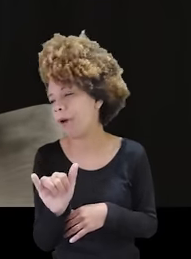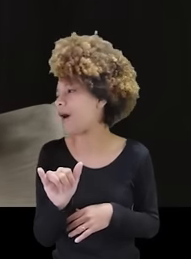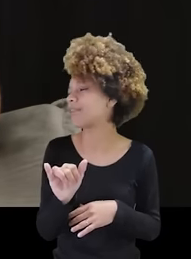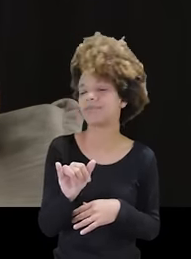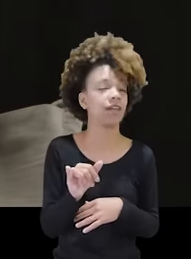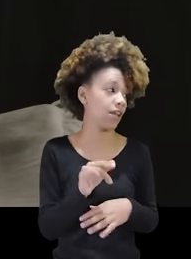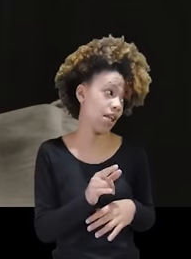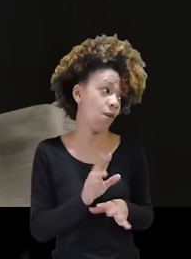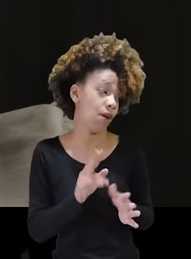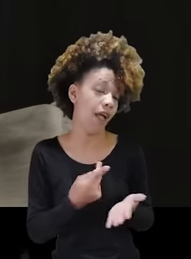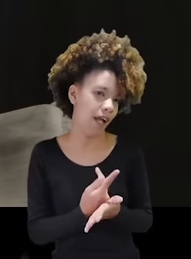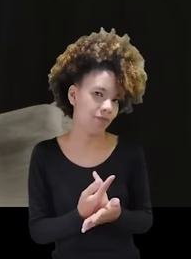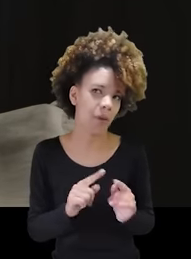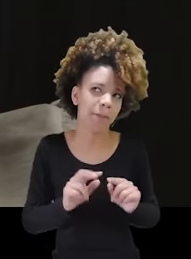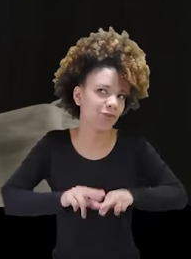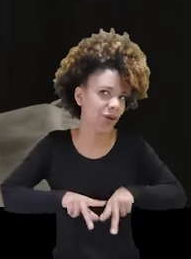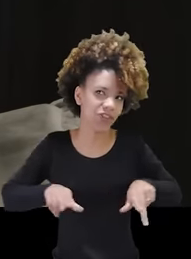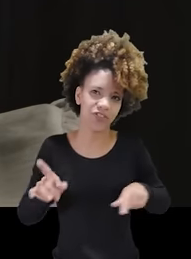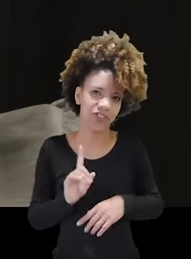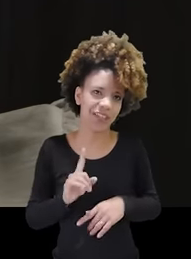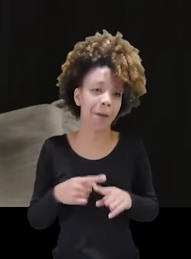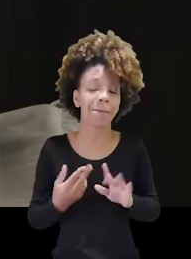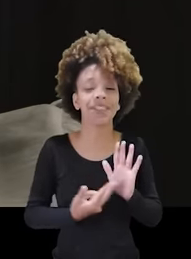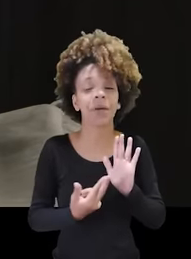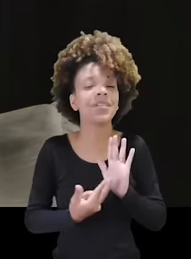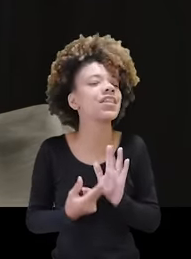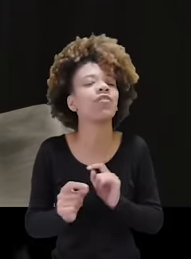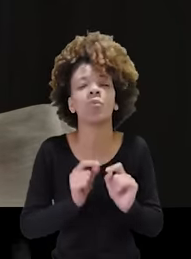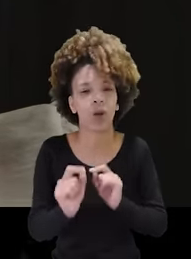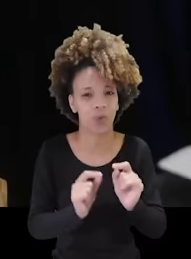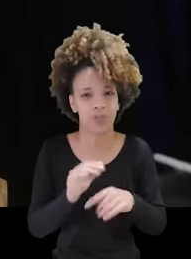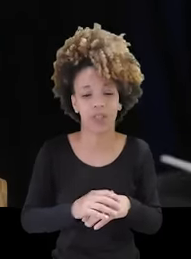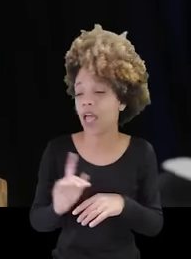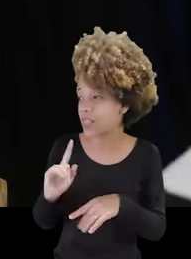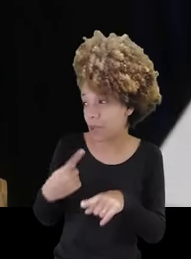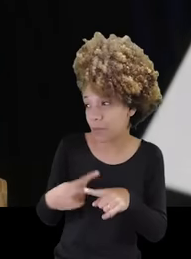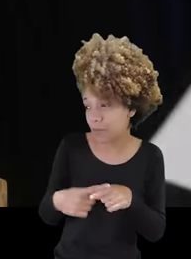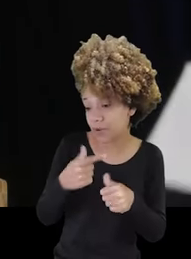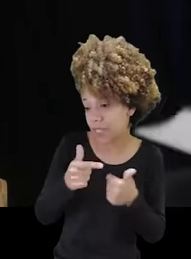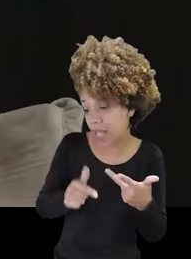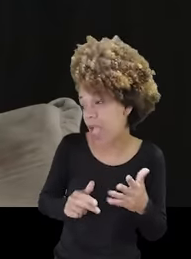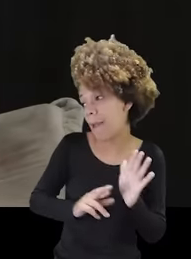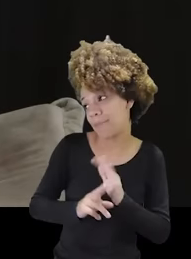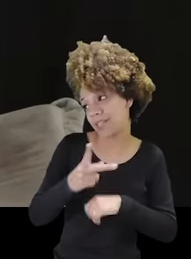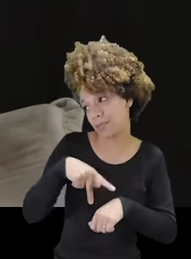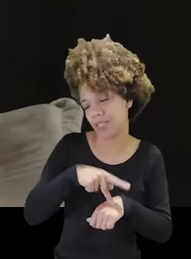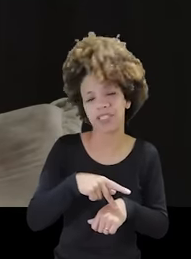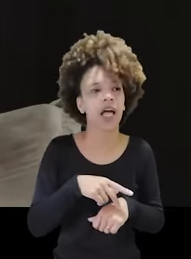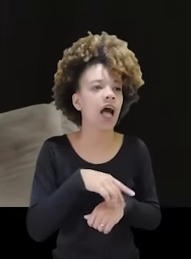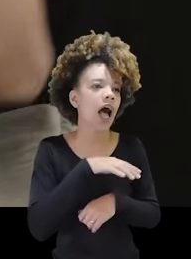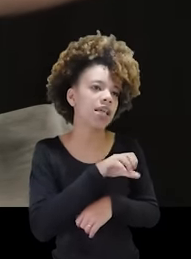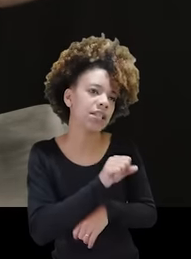eu falei uma coisa muito errada não é que era diversidade mas ele representava algo porque a gente vai seguir os que tinha a preta